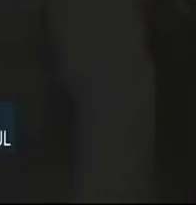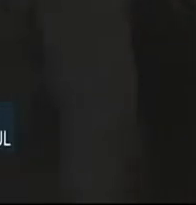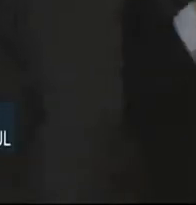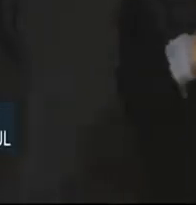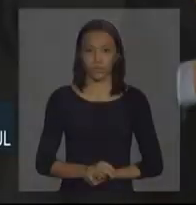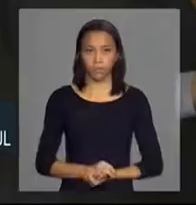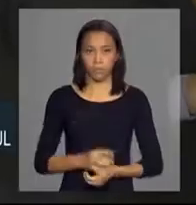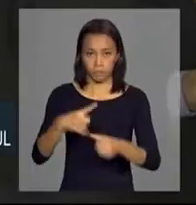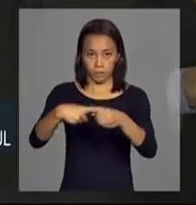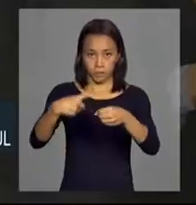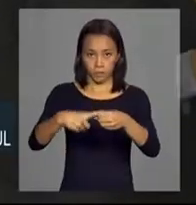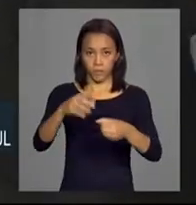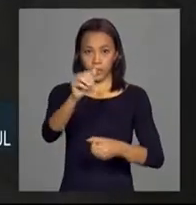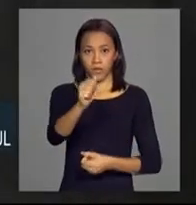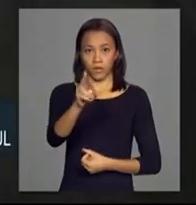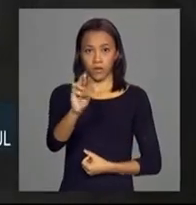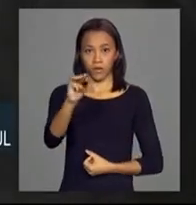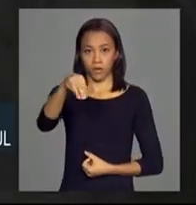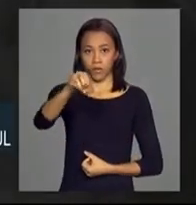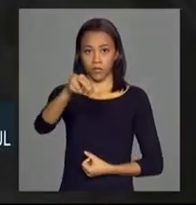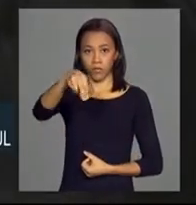Harmonia, prefeito Carlos Alberto Fink.